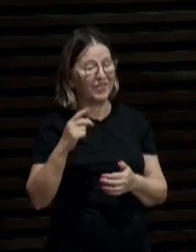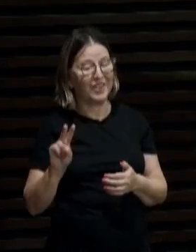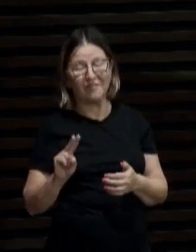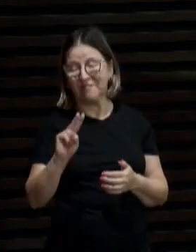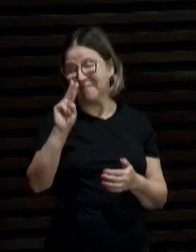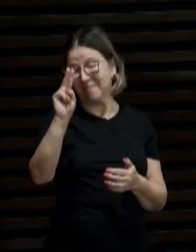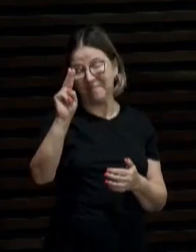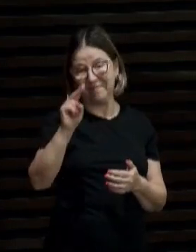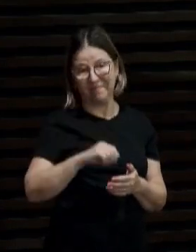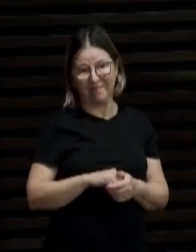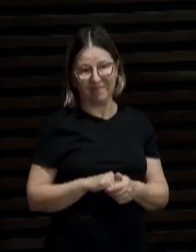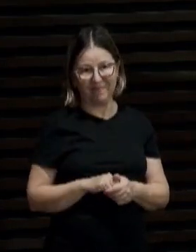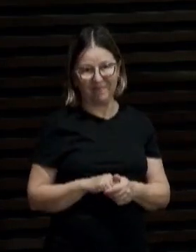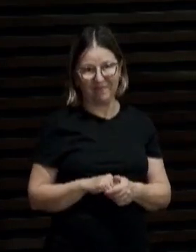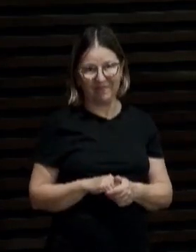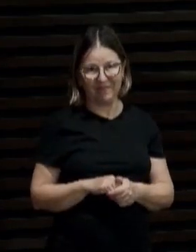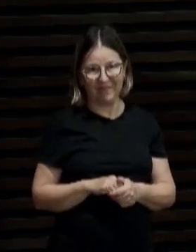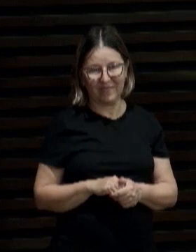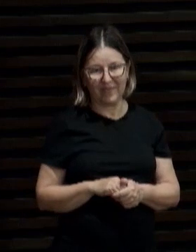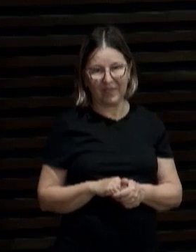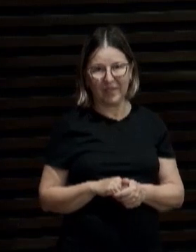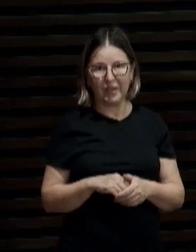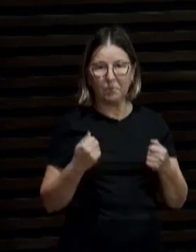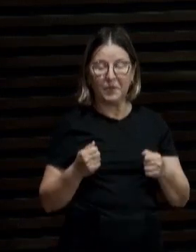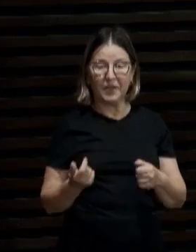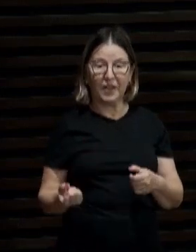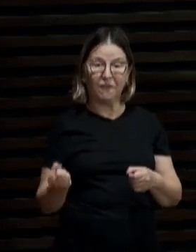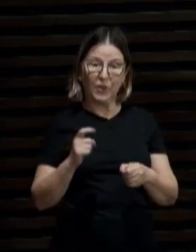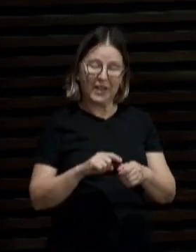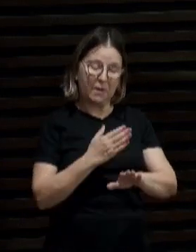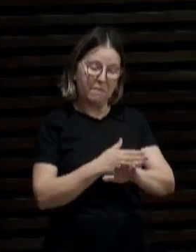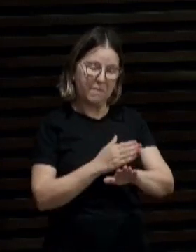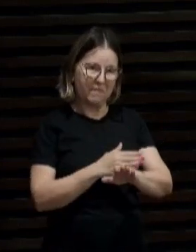musculatura para voltar à prática das primeiras obras. É só